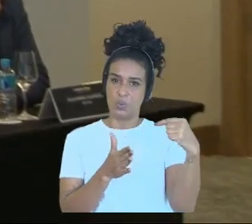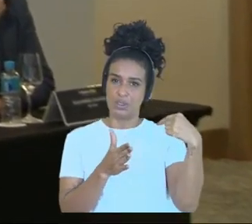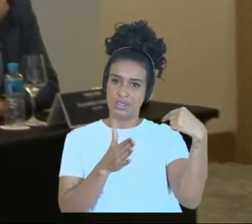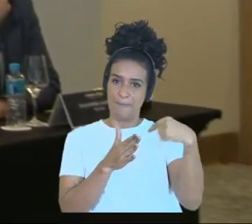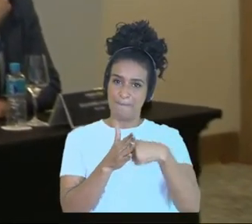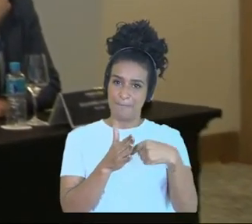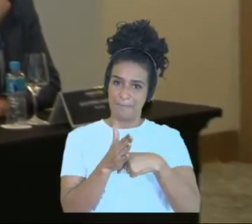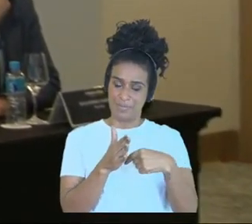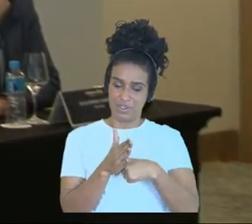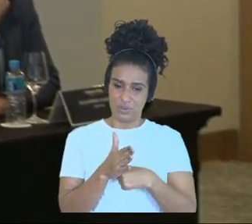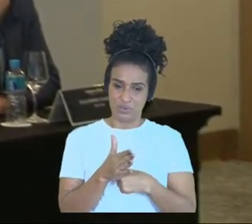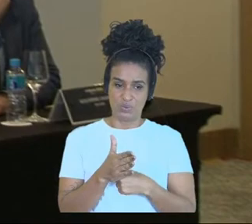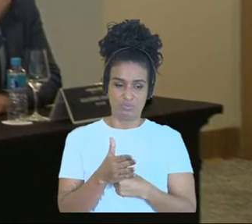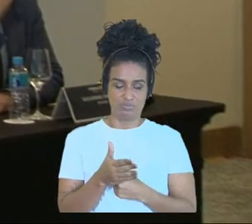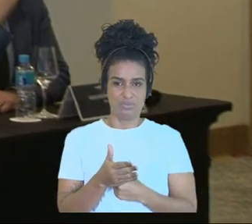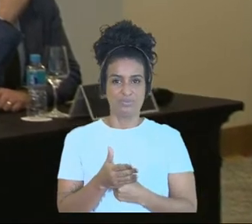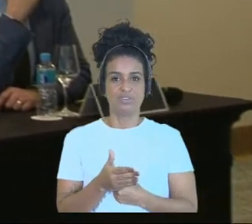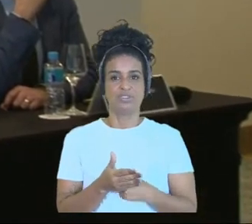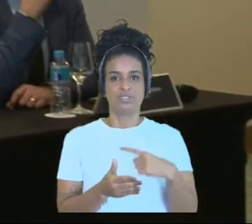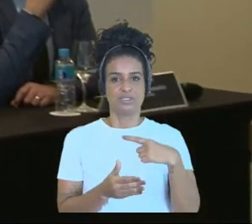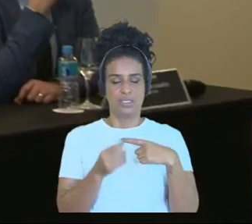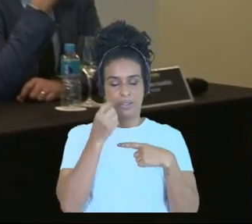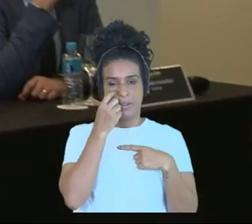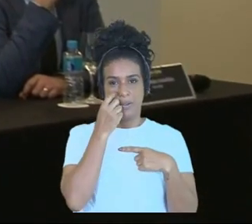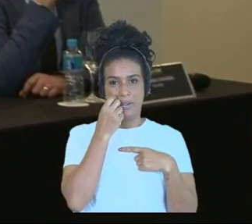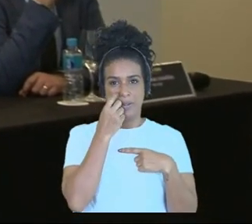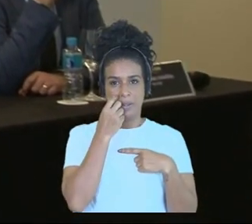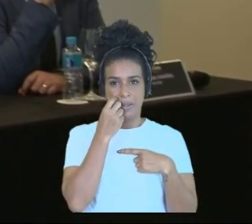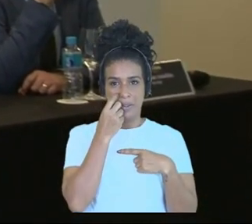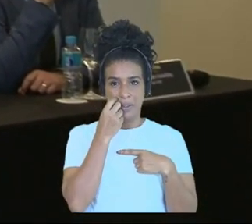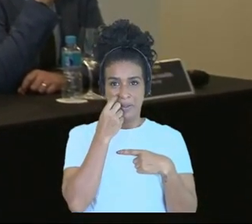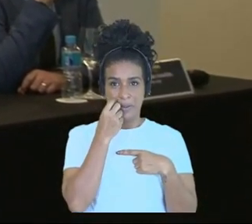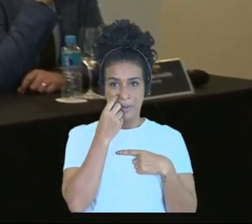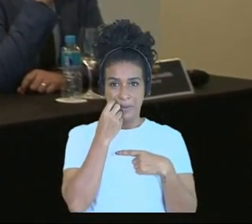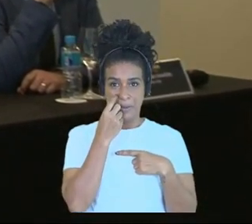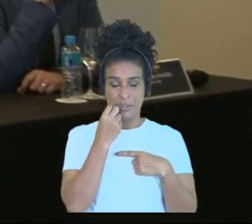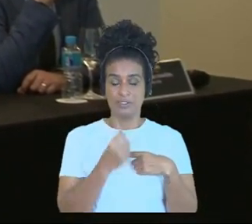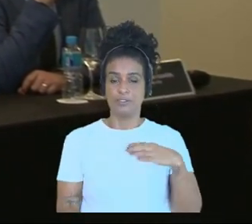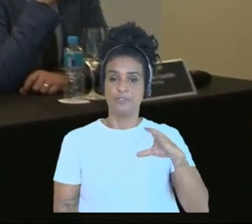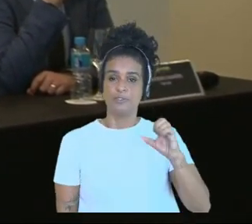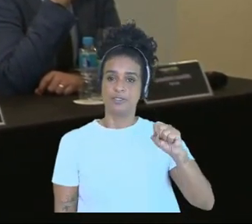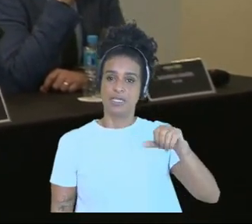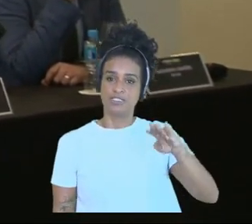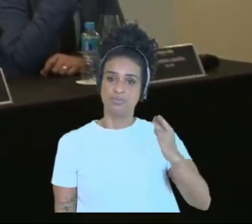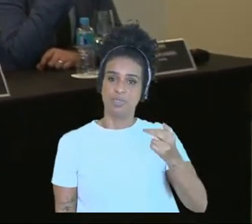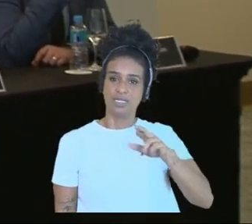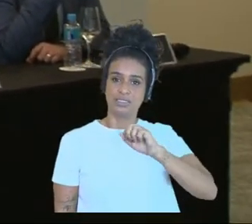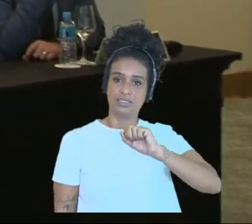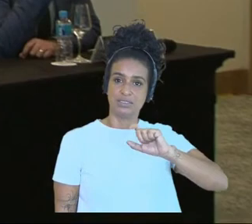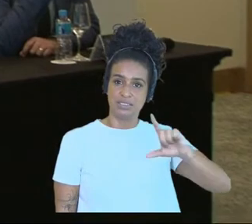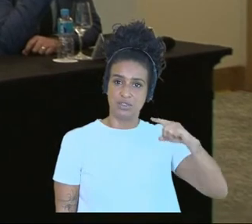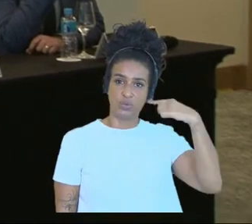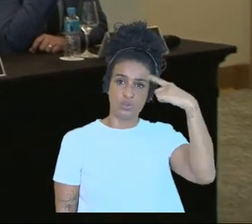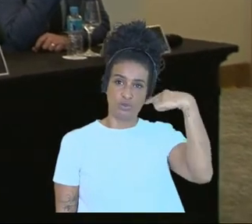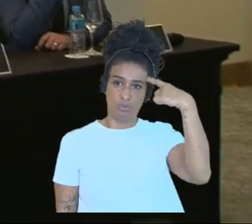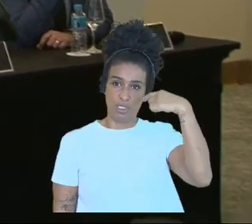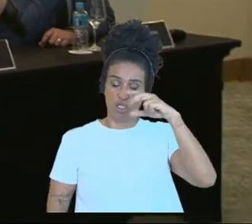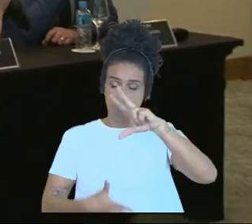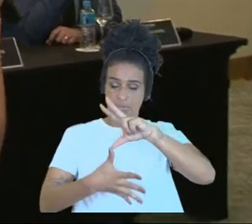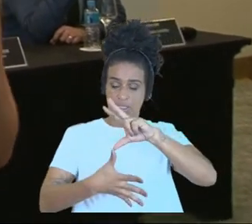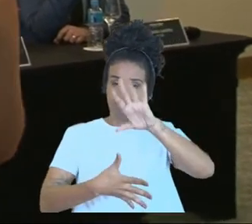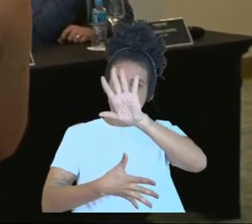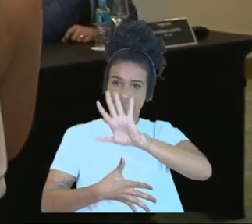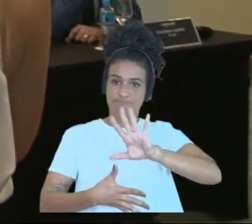saudar tanto, a gente está com streaming tanto para o YouTube da Caixa Brasil, quanto do Diálogo Político em espanhol para toda a América